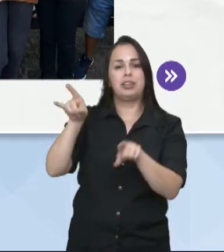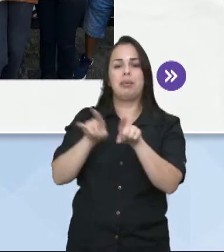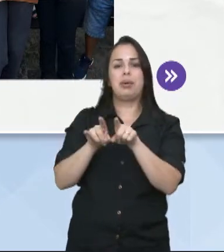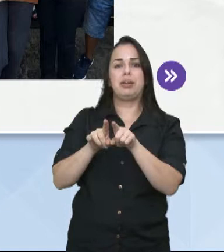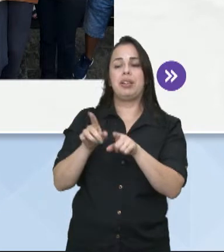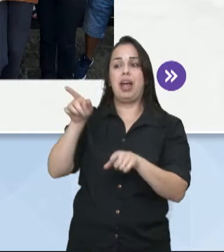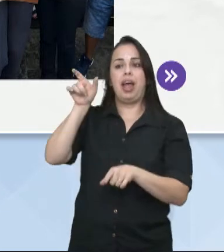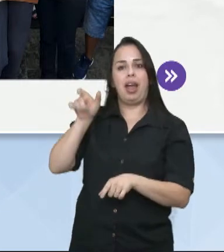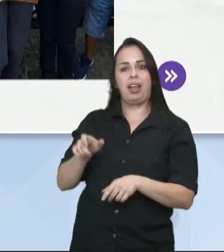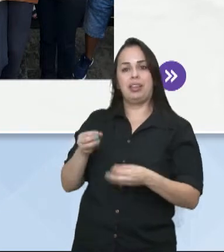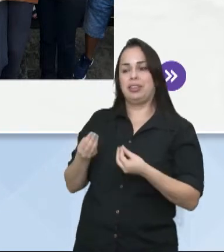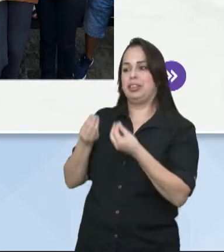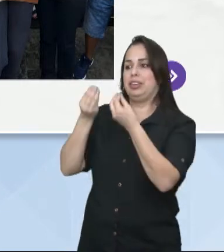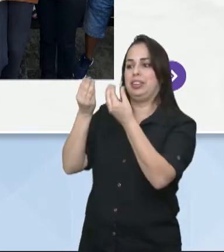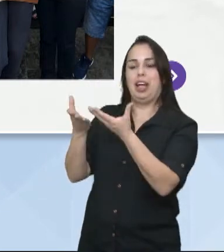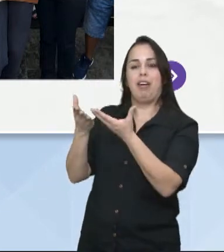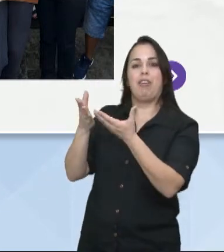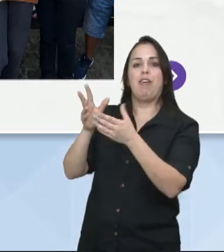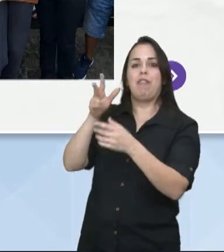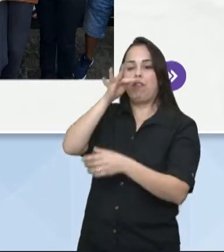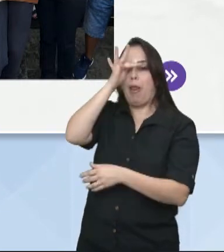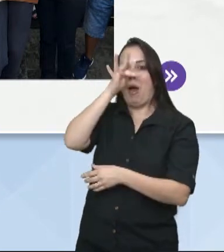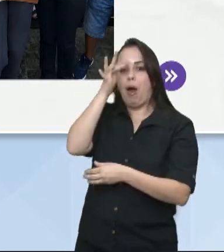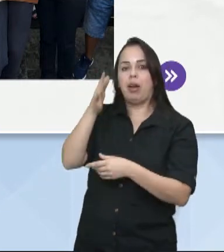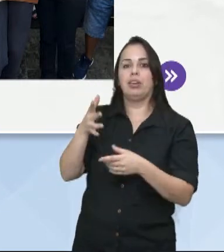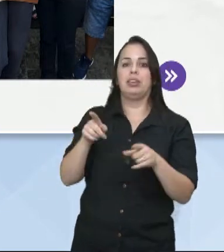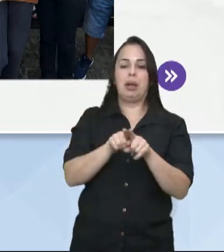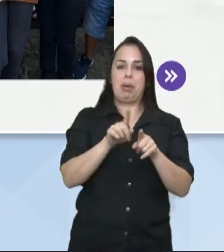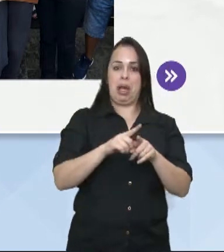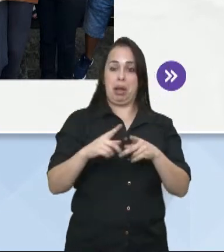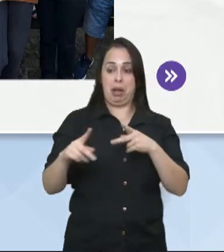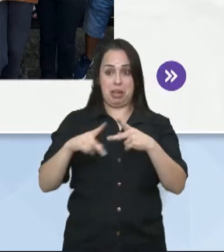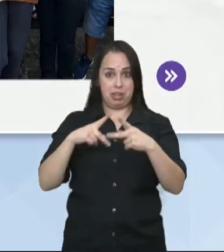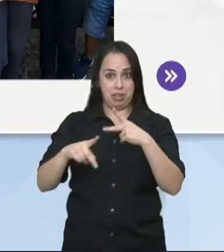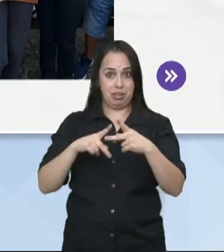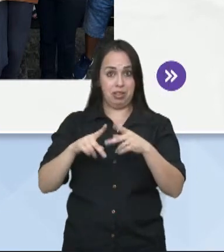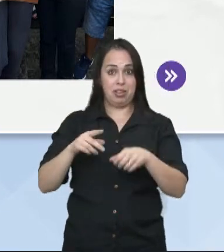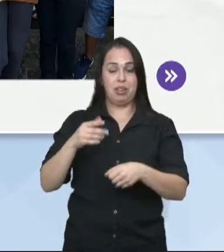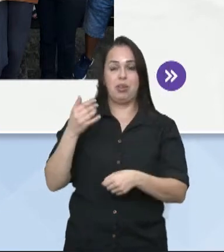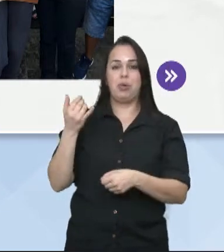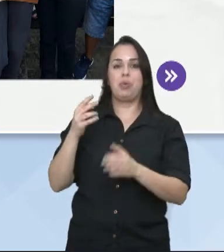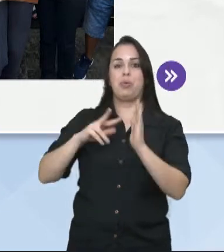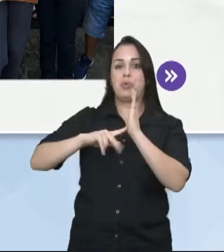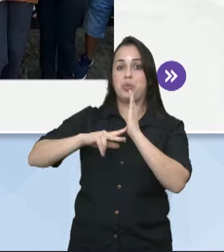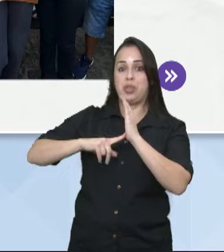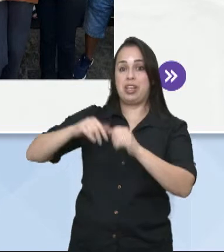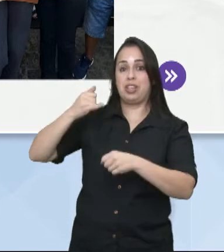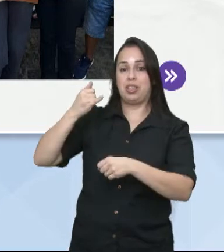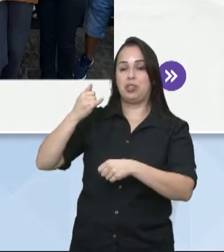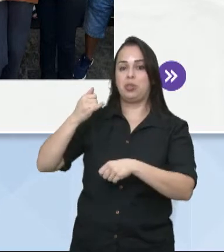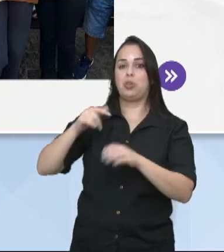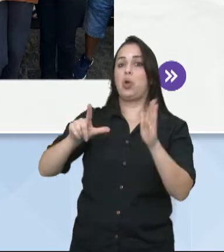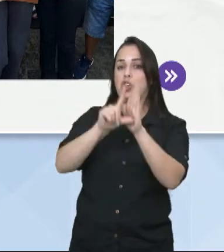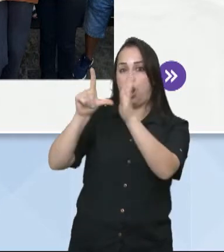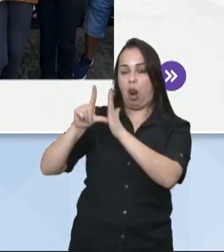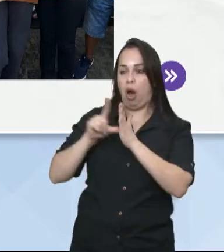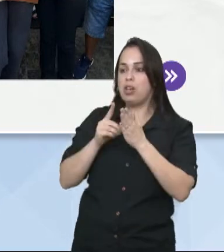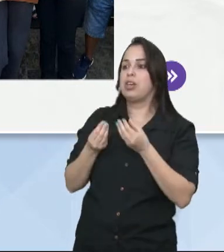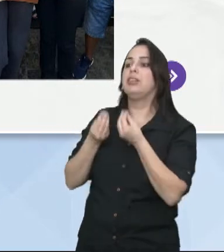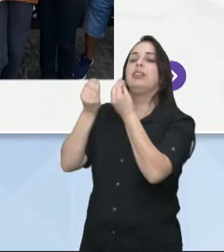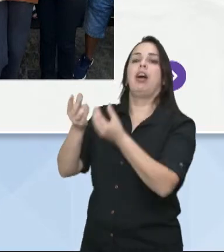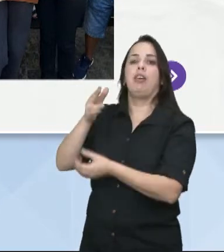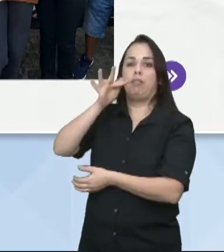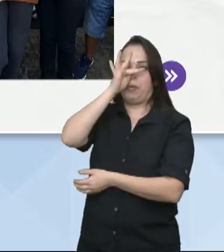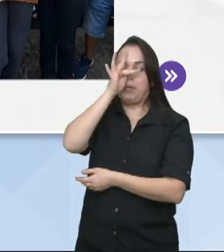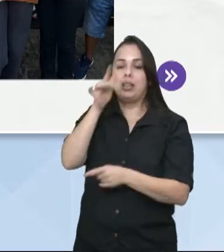recebeu flores nas caminhadas, tanto em São José dos Campos, pelo Sindicato Comércio e Varejista, como em Taubaté, que